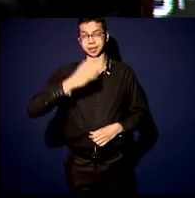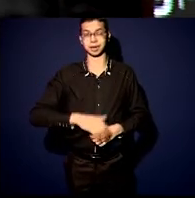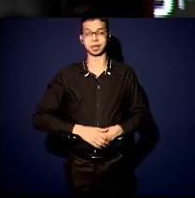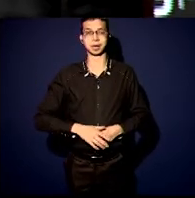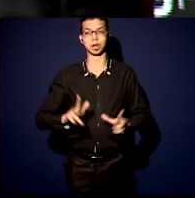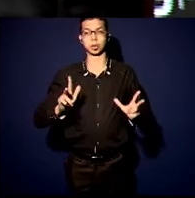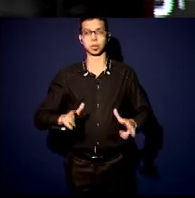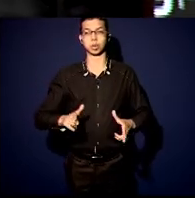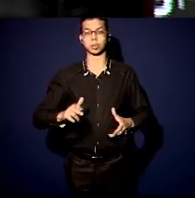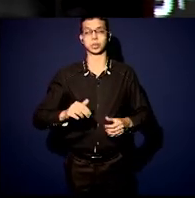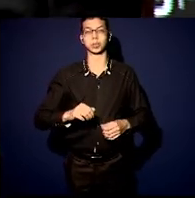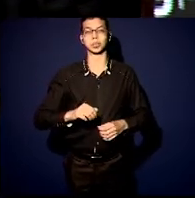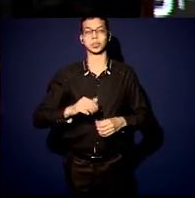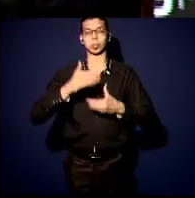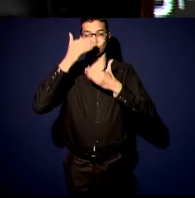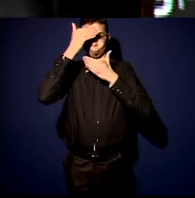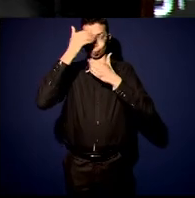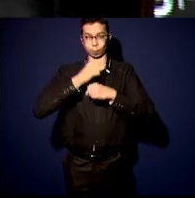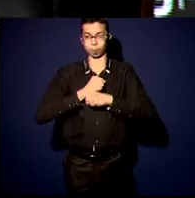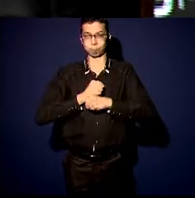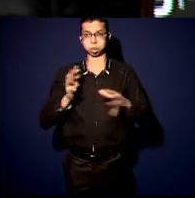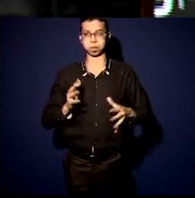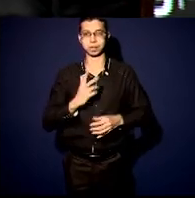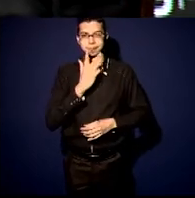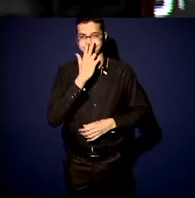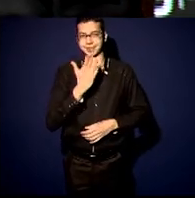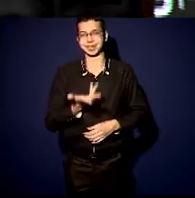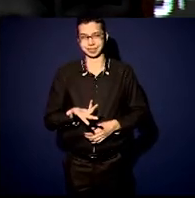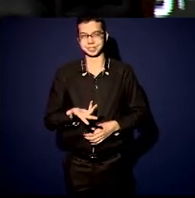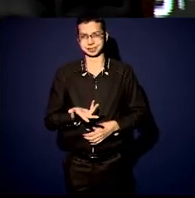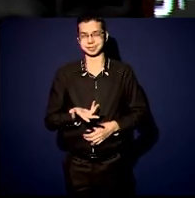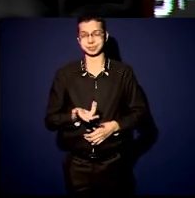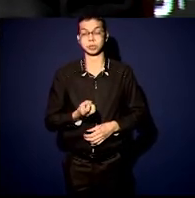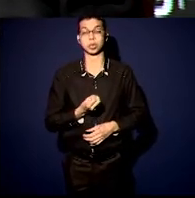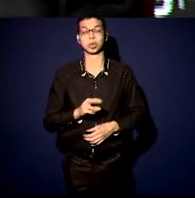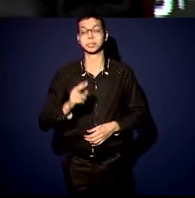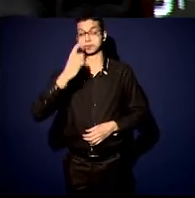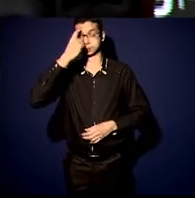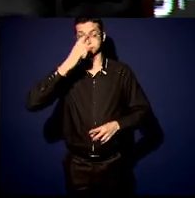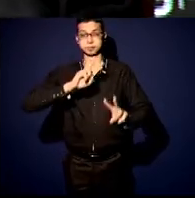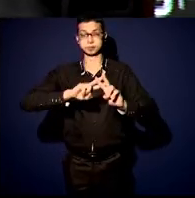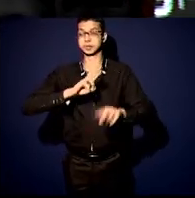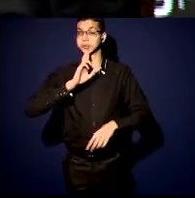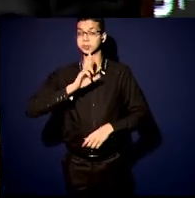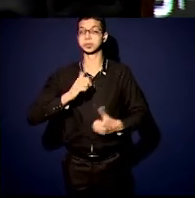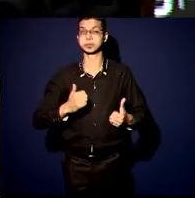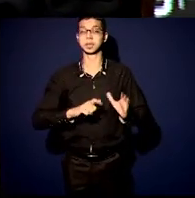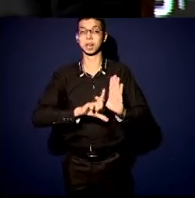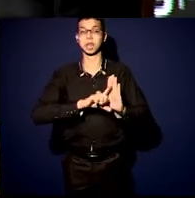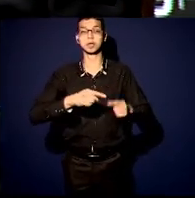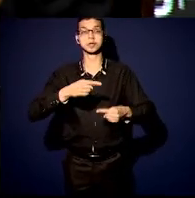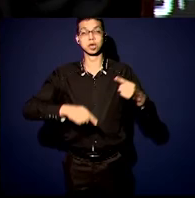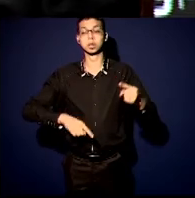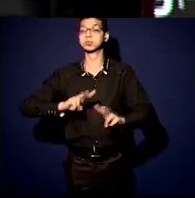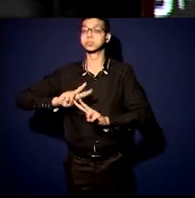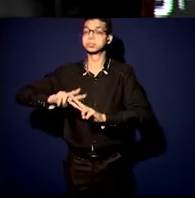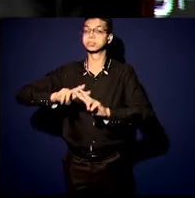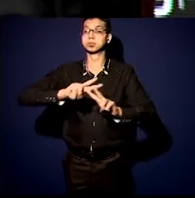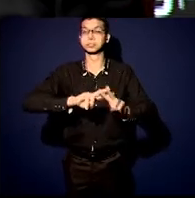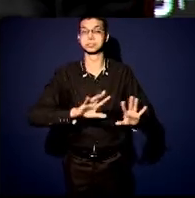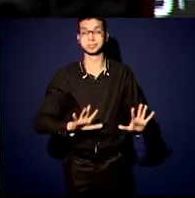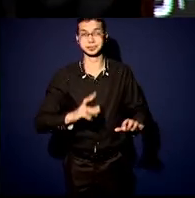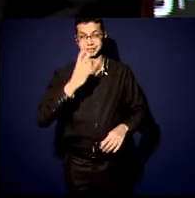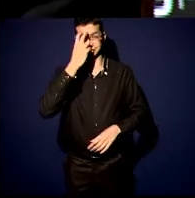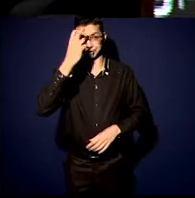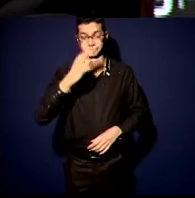é que vê o cárcere como única resposta para todas as ilegalidades isso não é inteligente Isso não funciona